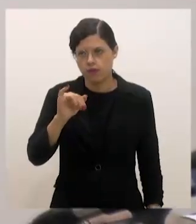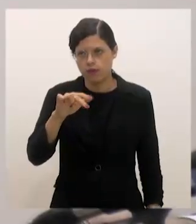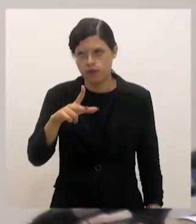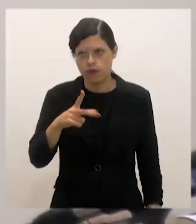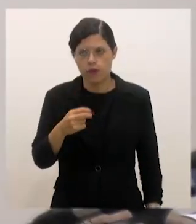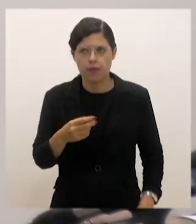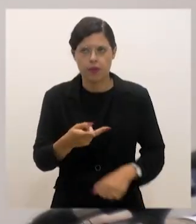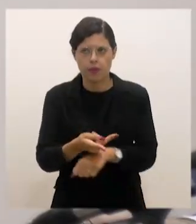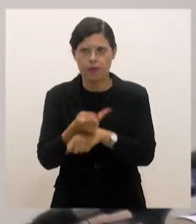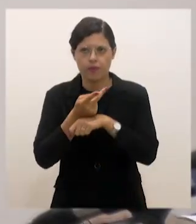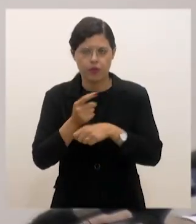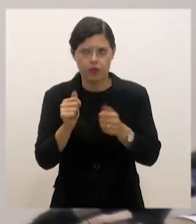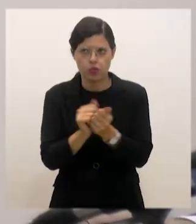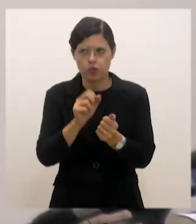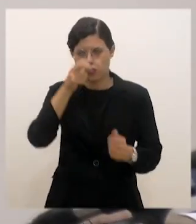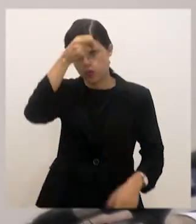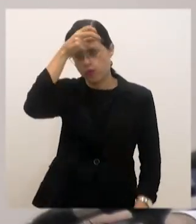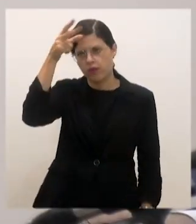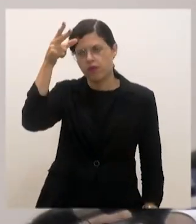com o prefeito,